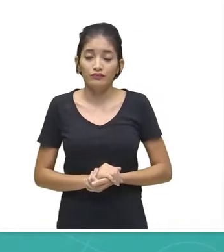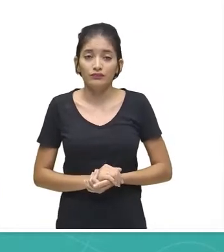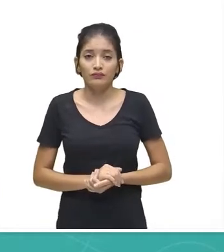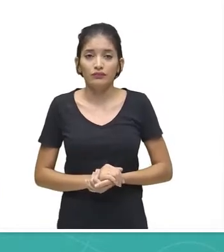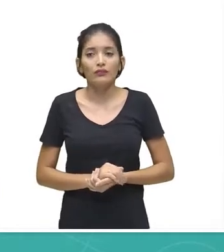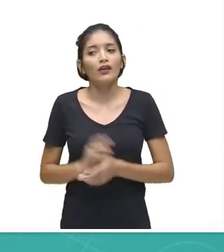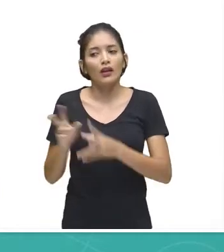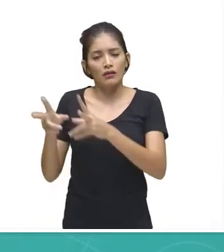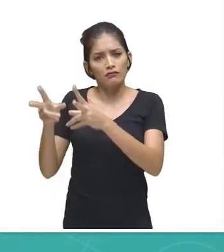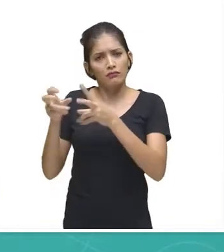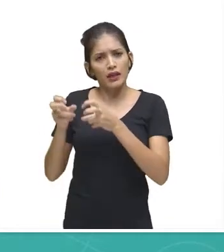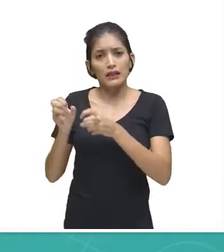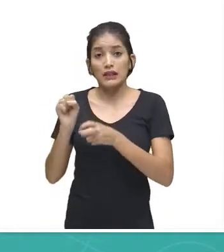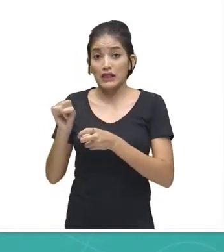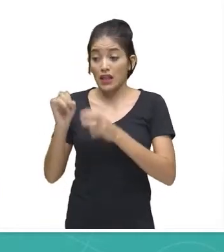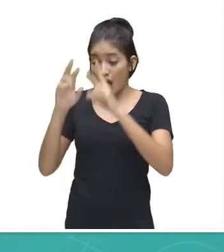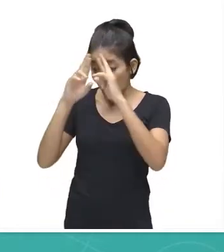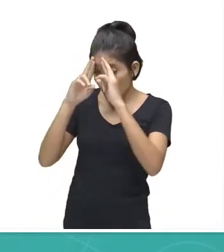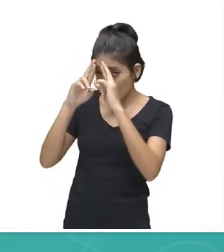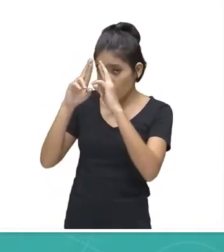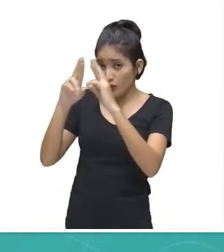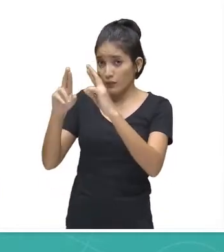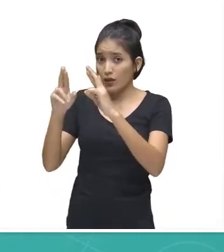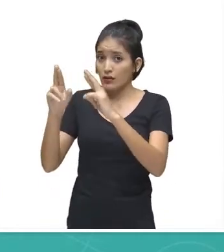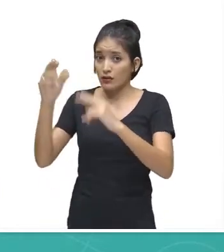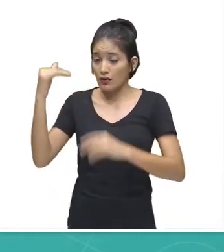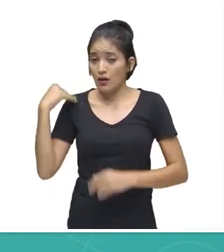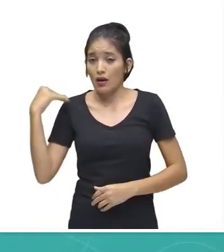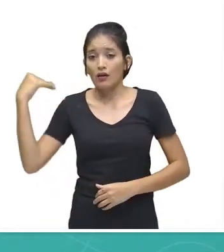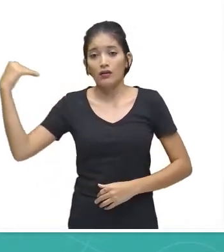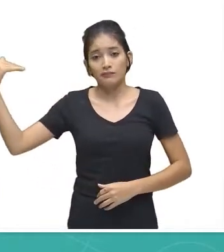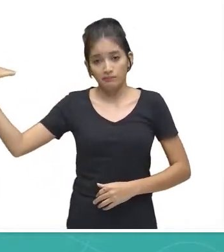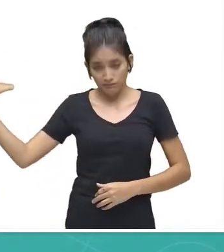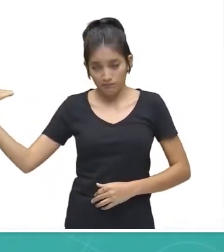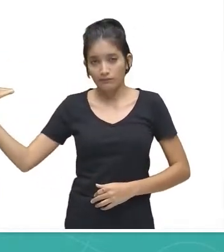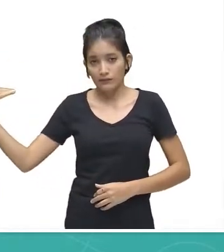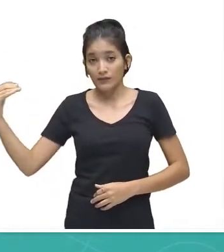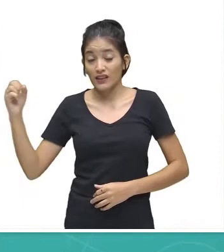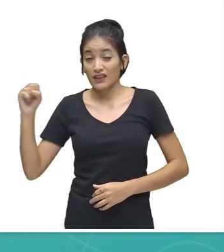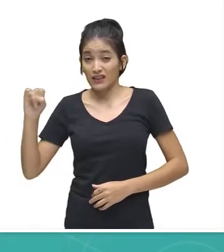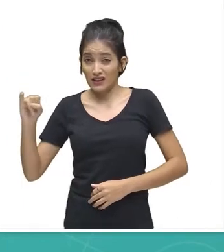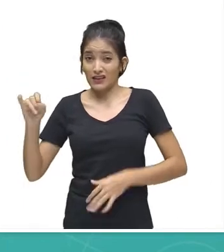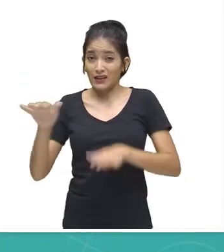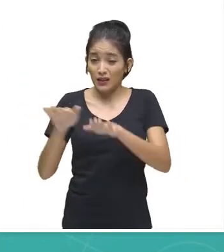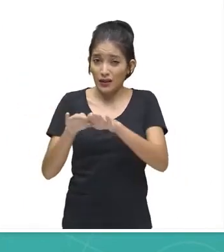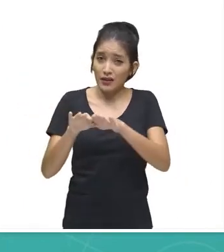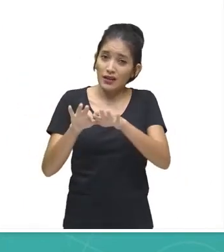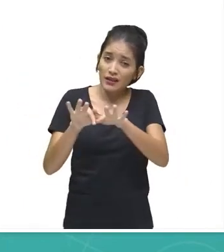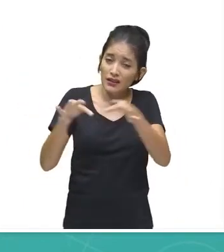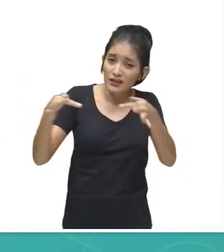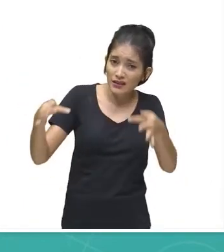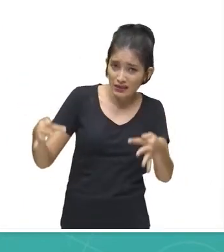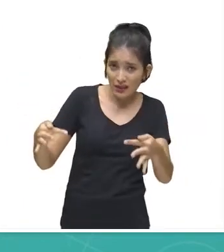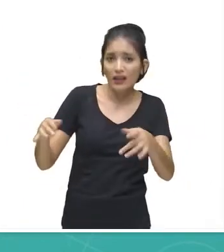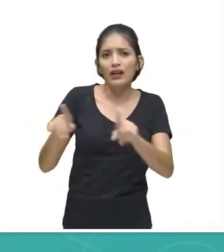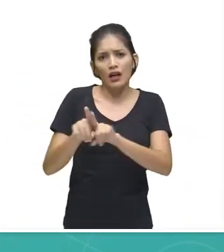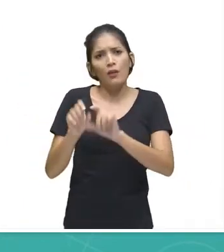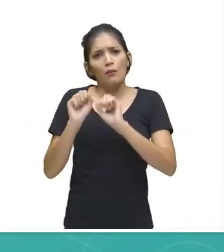se existe respeito pelo outro, se a dignidade do outro está sendo